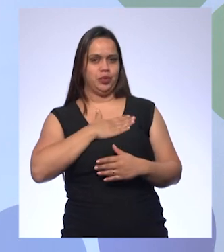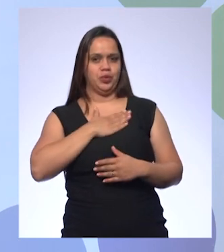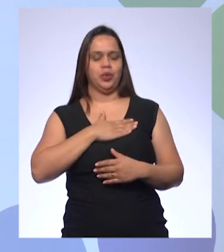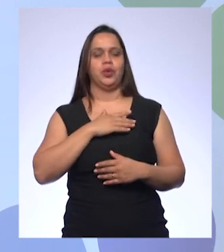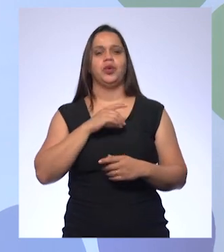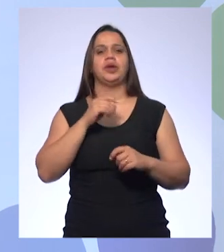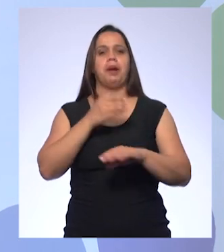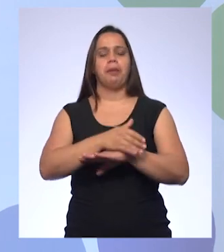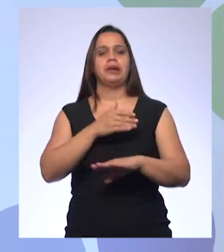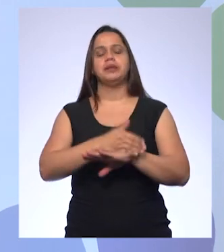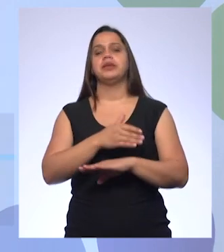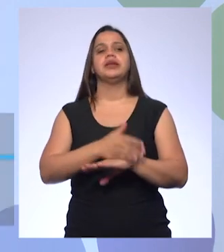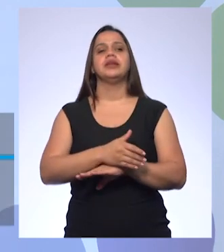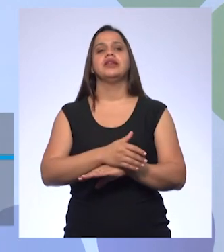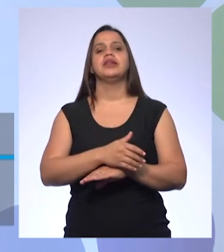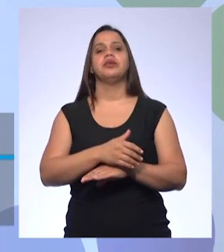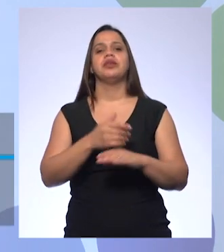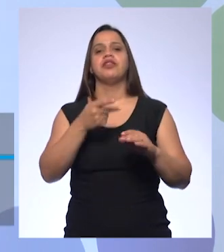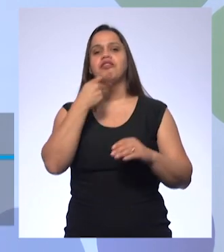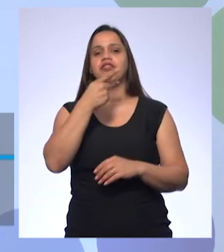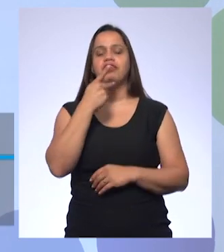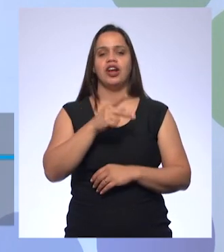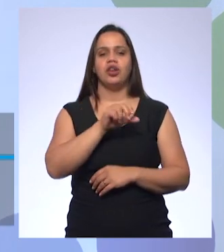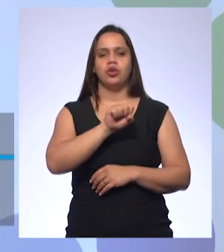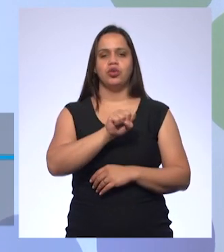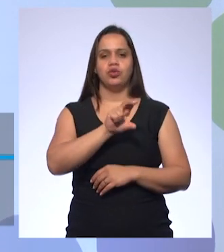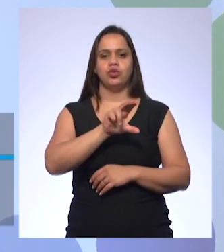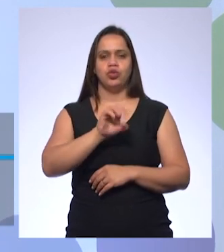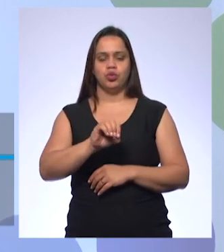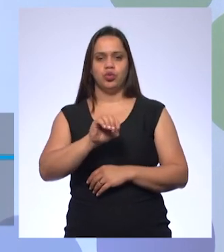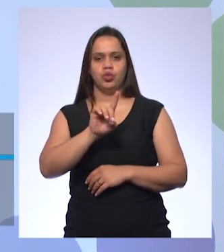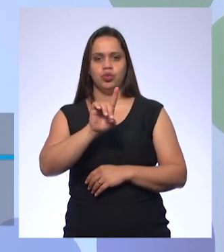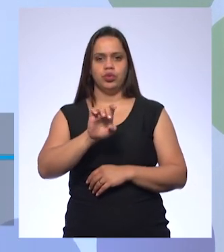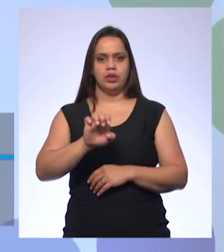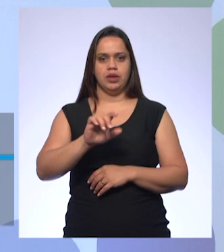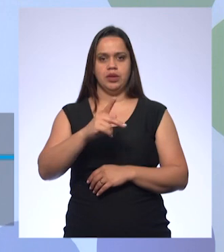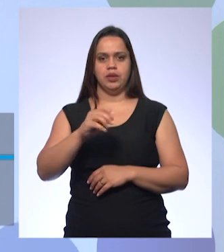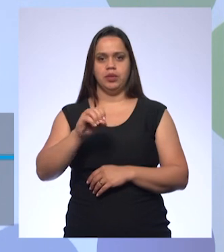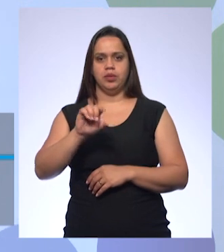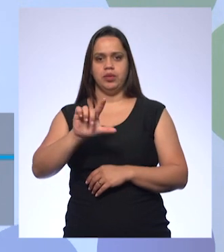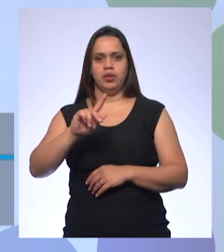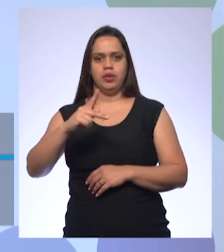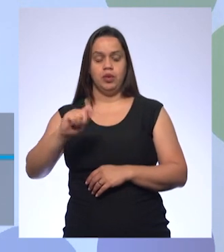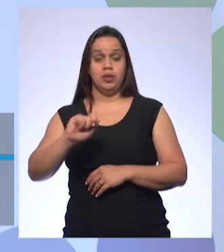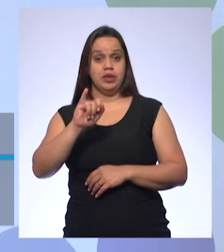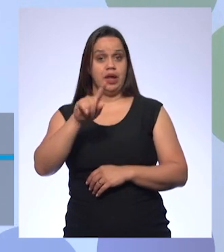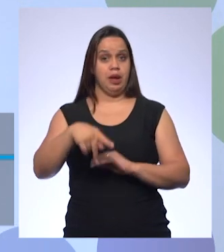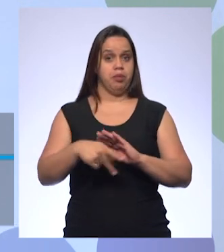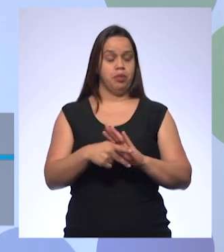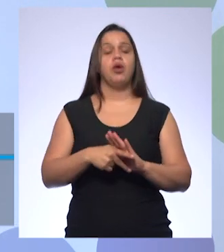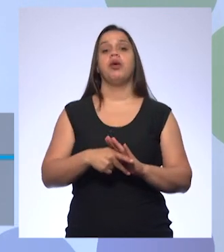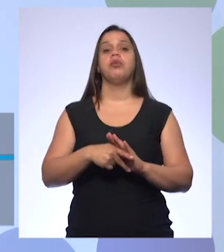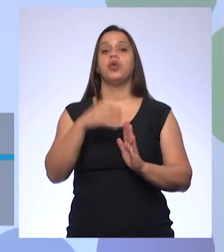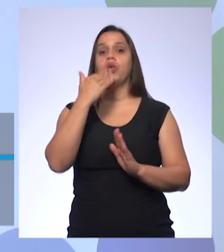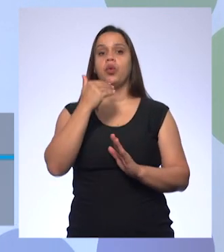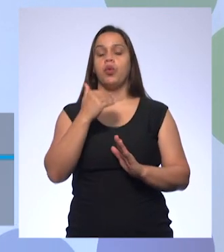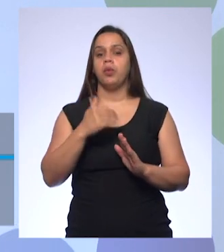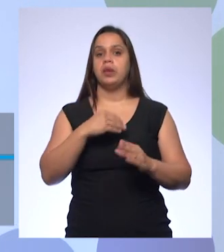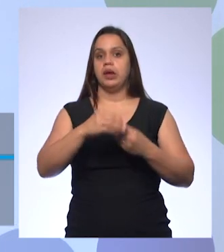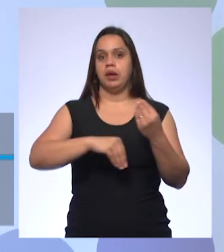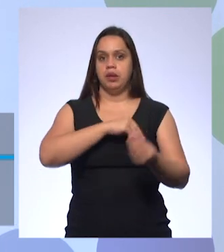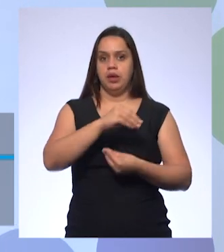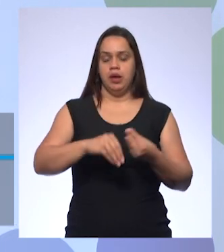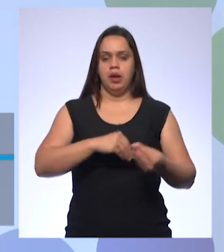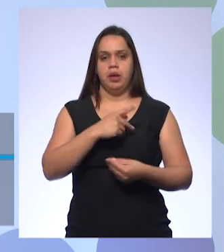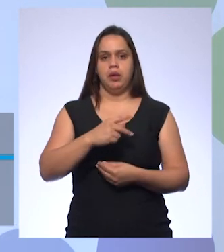da participação aqui do suco de polpa, né? Se Sim. entra o alimento processado, mas a gente ficou um pouco na dúvida, mas eu acho que a Aline